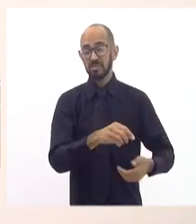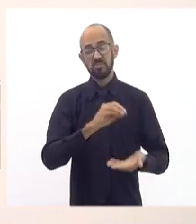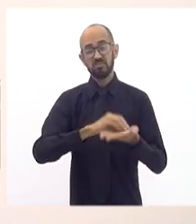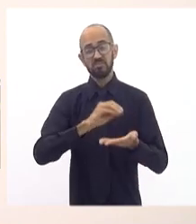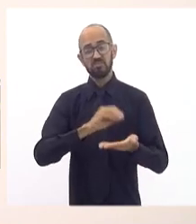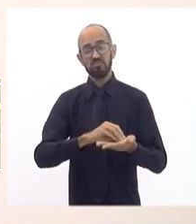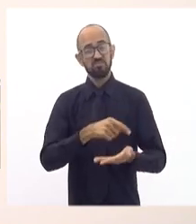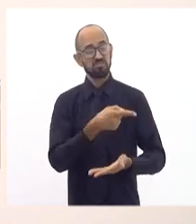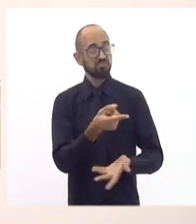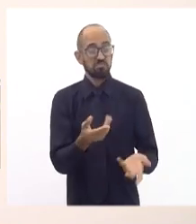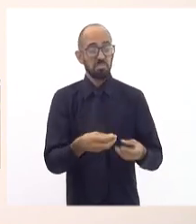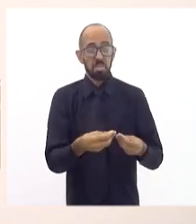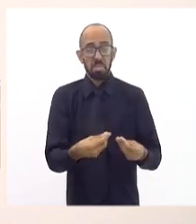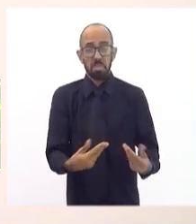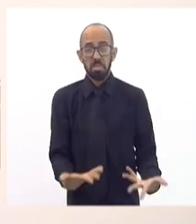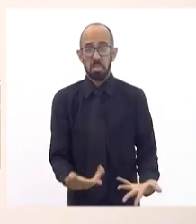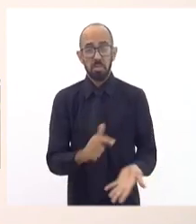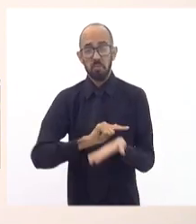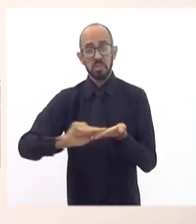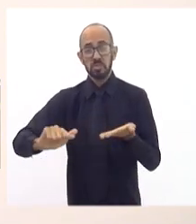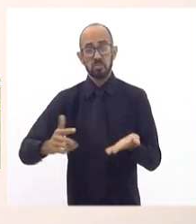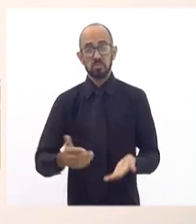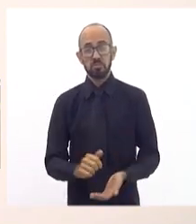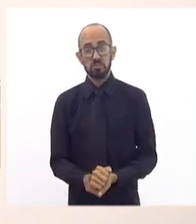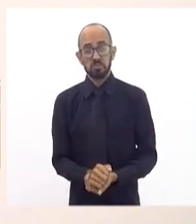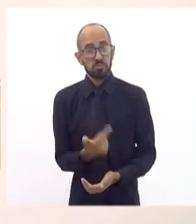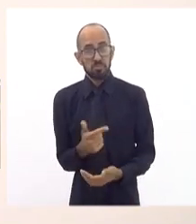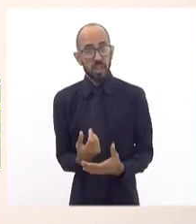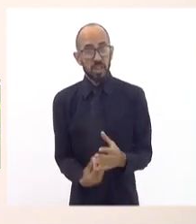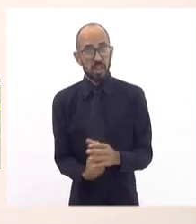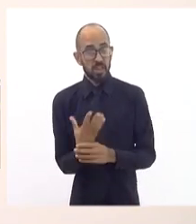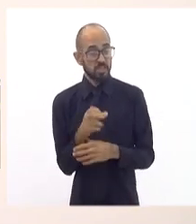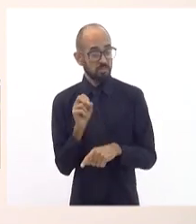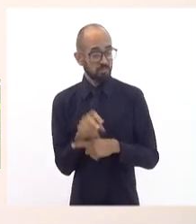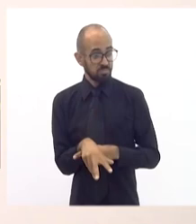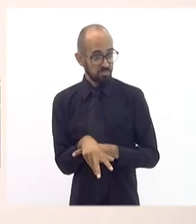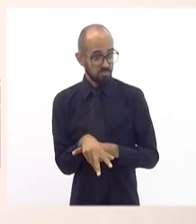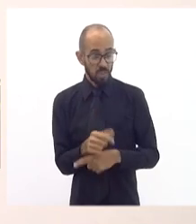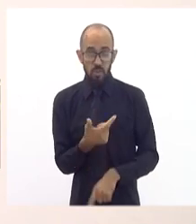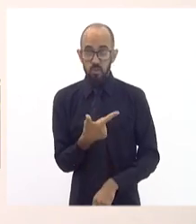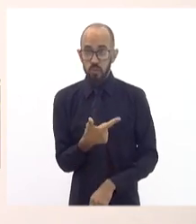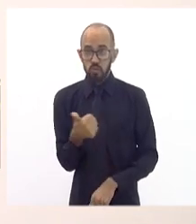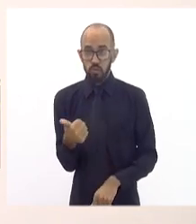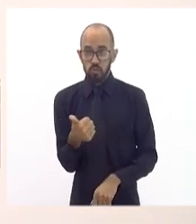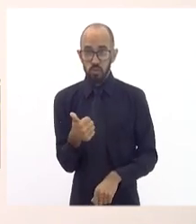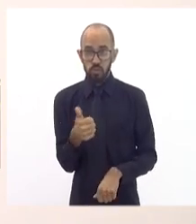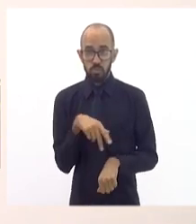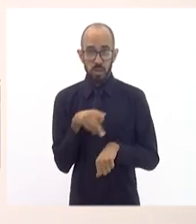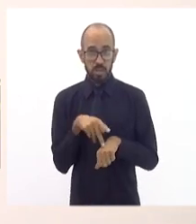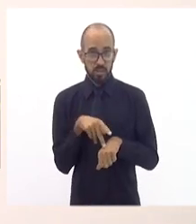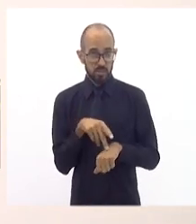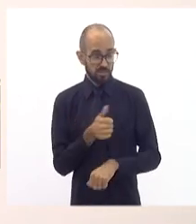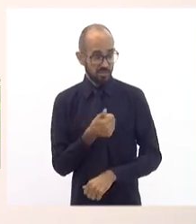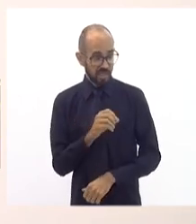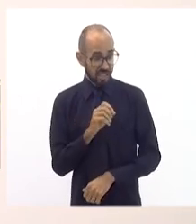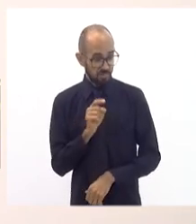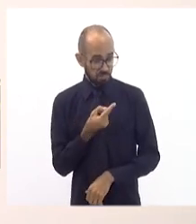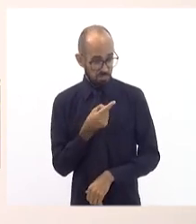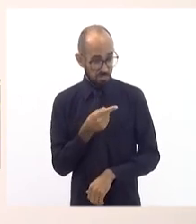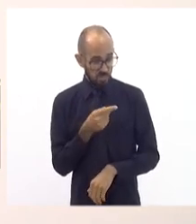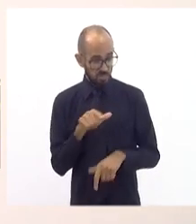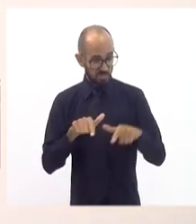nada ali nada nem geração de emprego 21 países com 10 mil empregos que isso